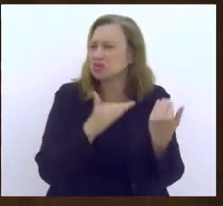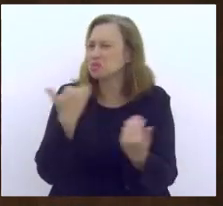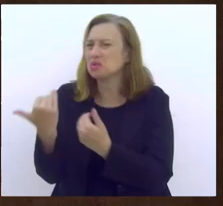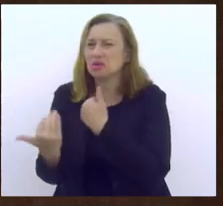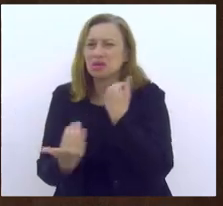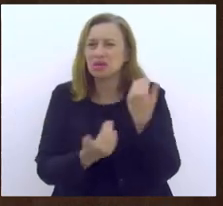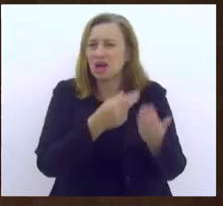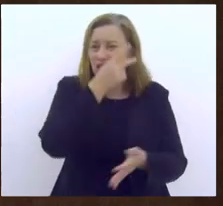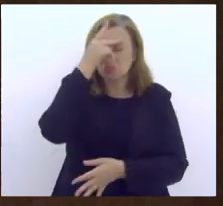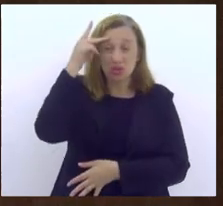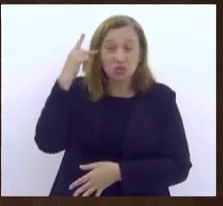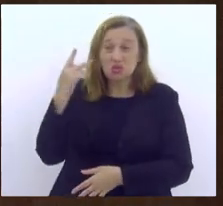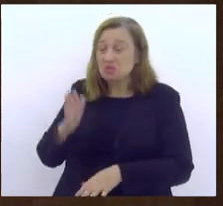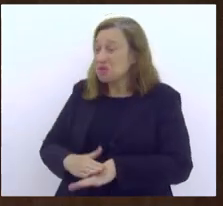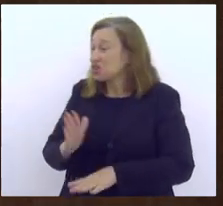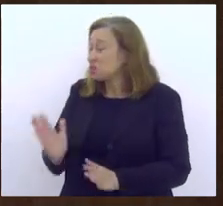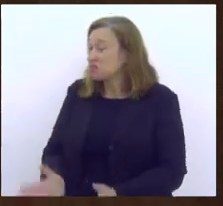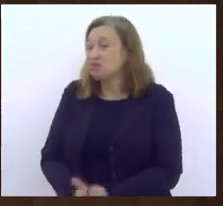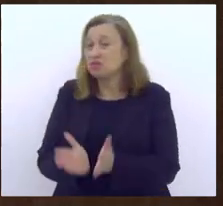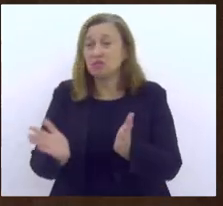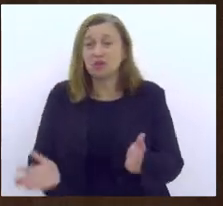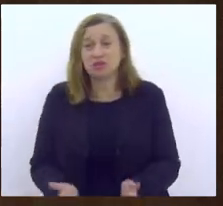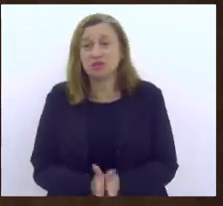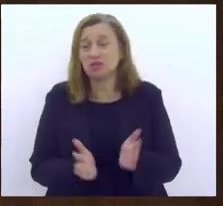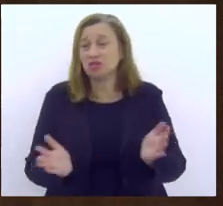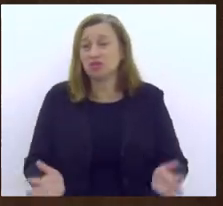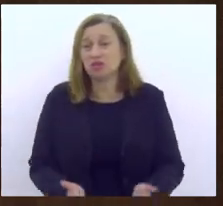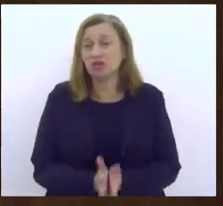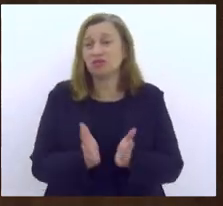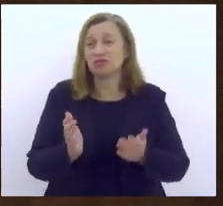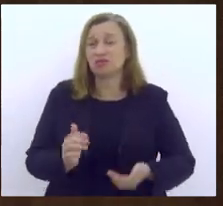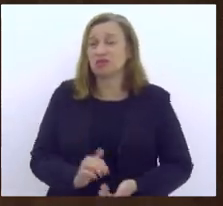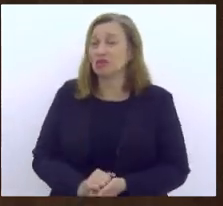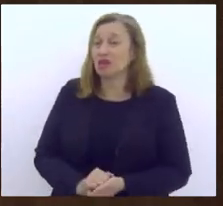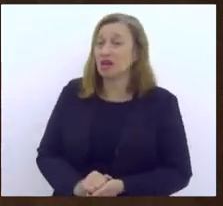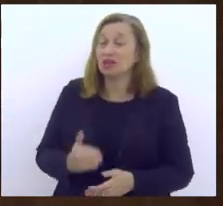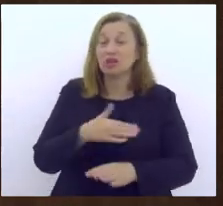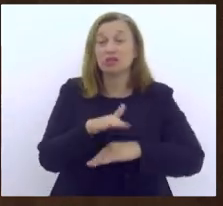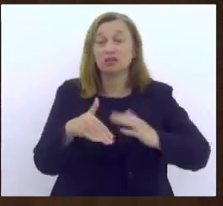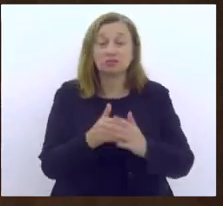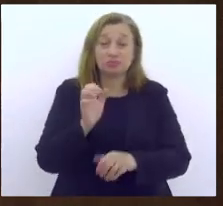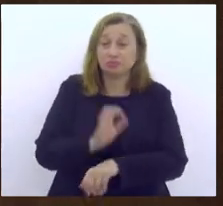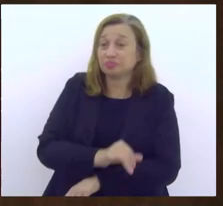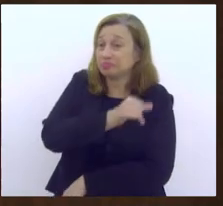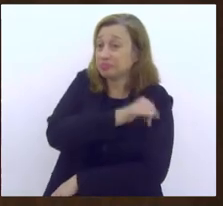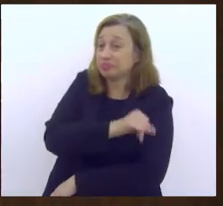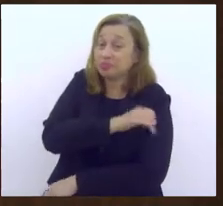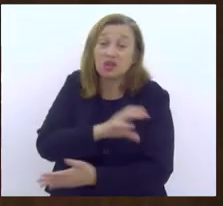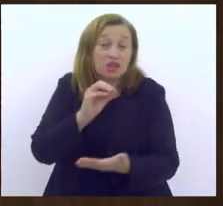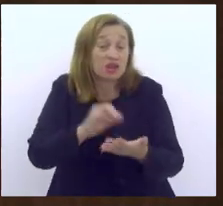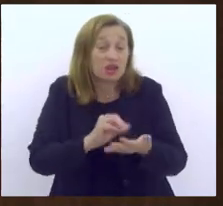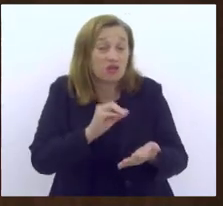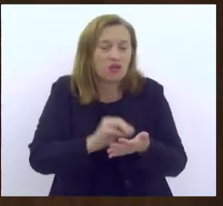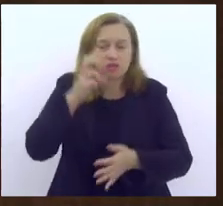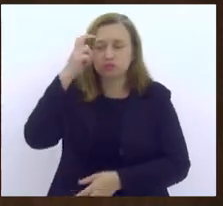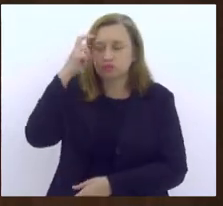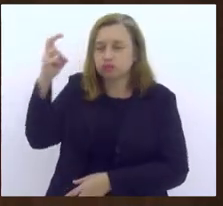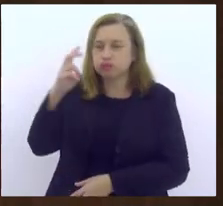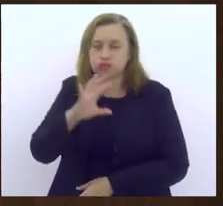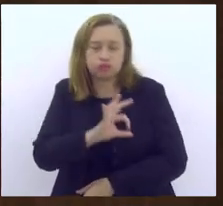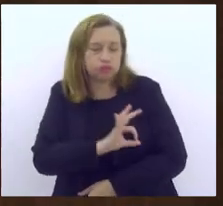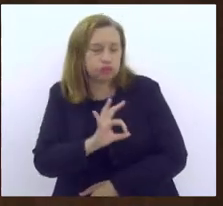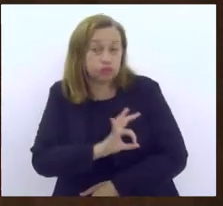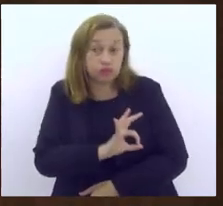as pessoas mais vulneráveis, mas que não só. Todo mundo no estado do Rio de Janeiro vive à mercê da falta de inteligência, da